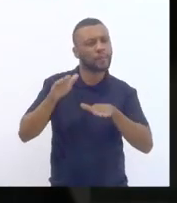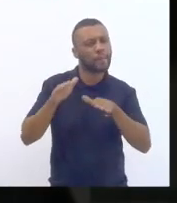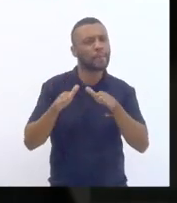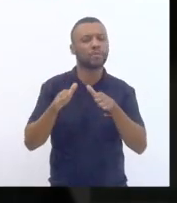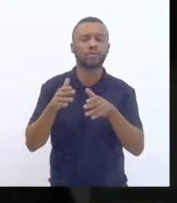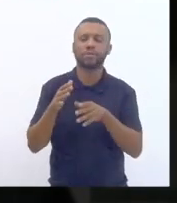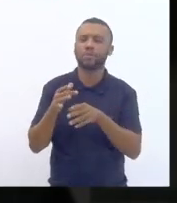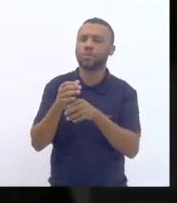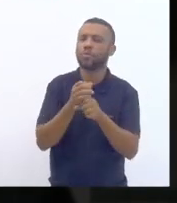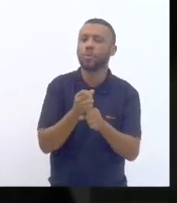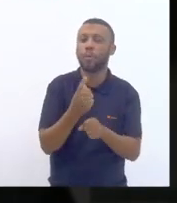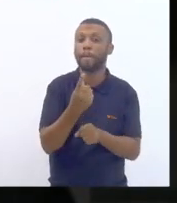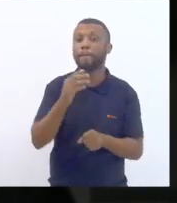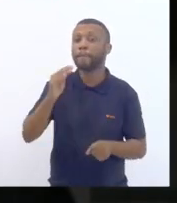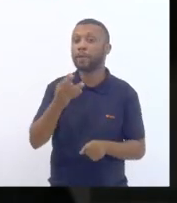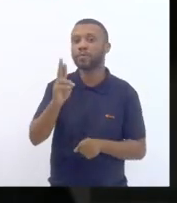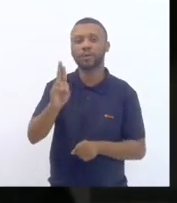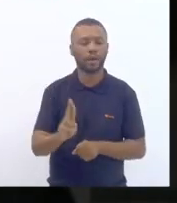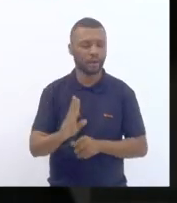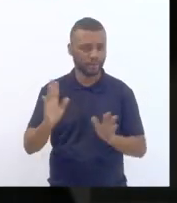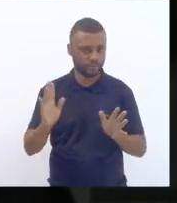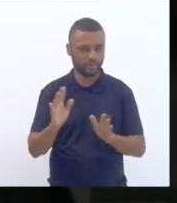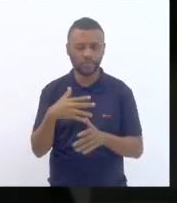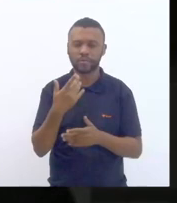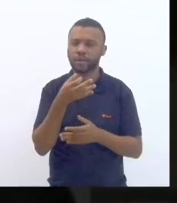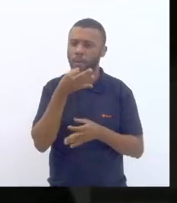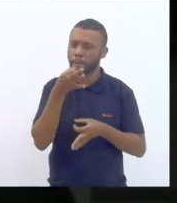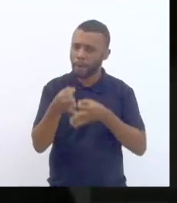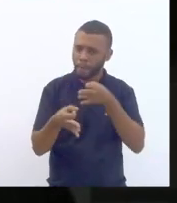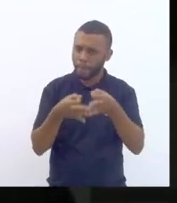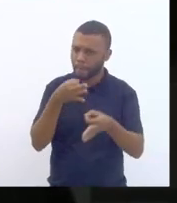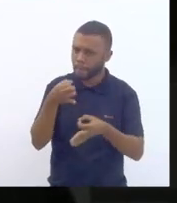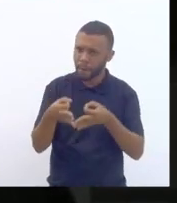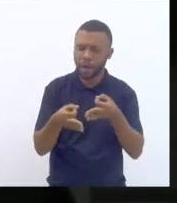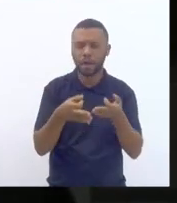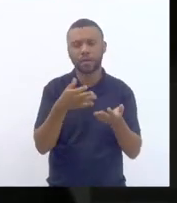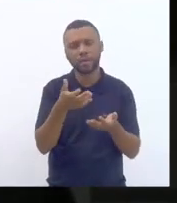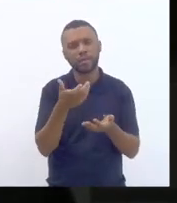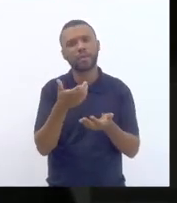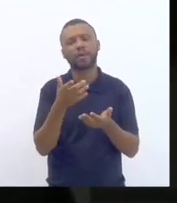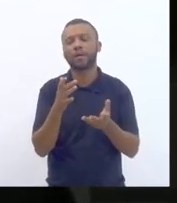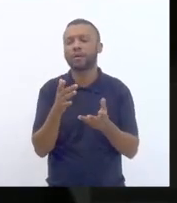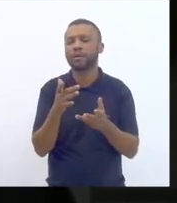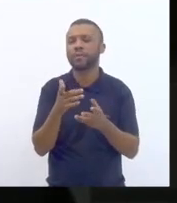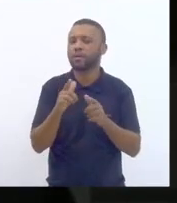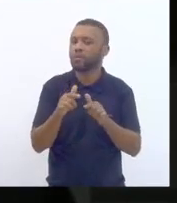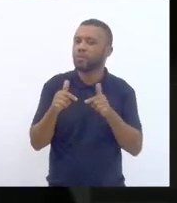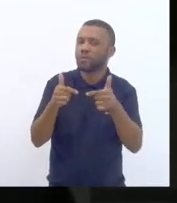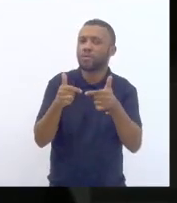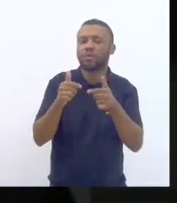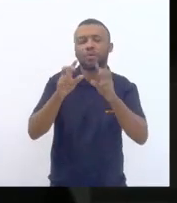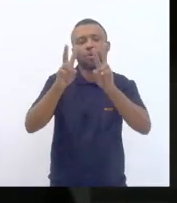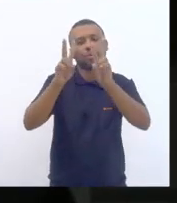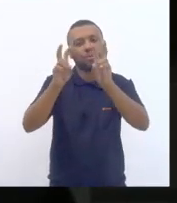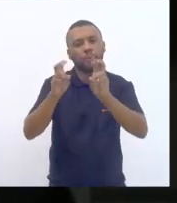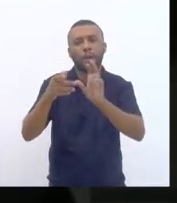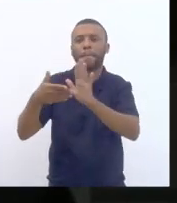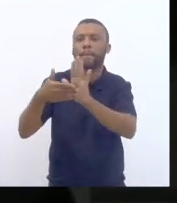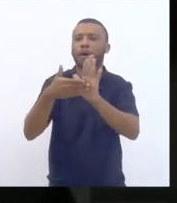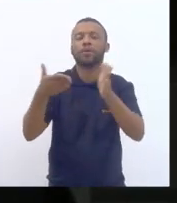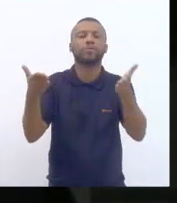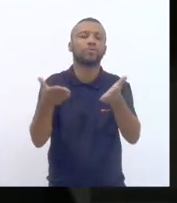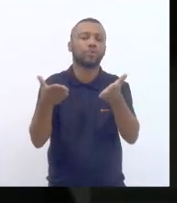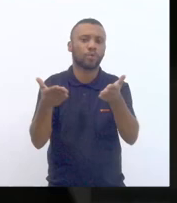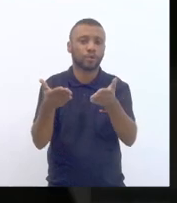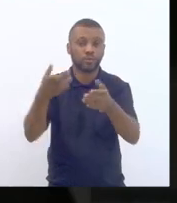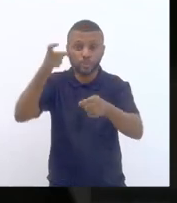bilhão de reais então nos comentários seu presidente que eu queria ser atuar sobre a pauta de hoje visto que